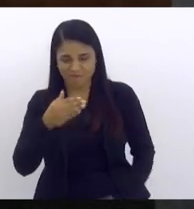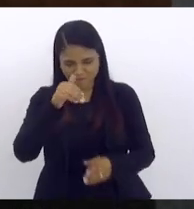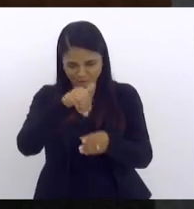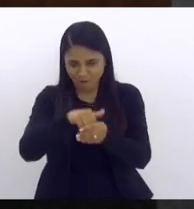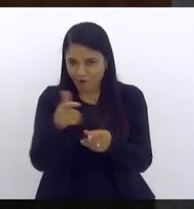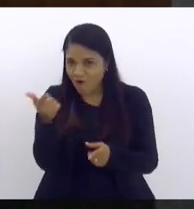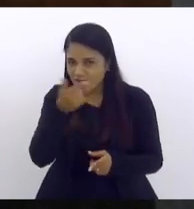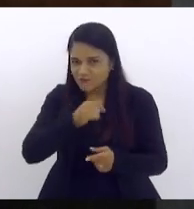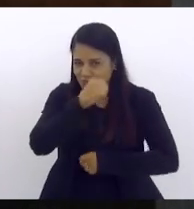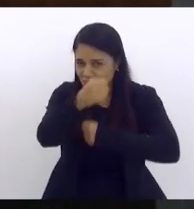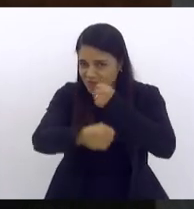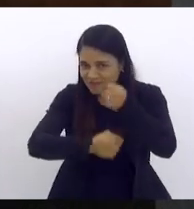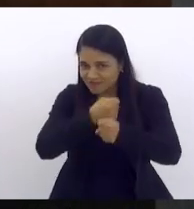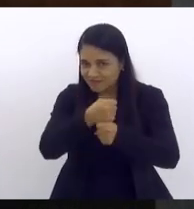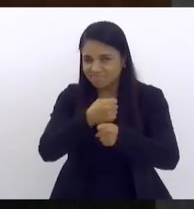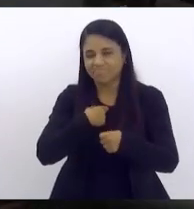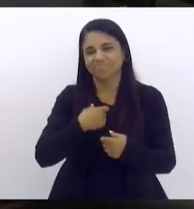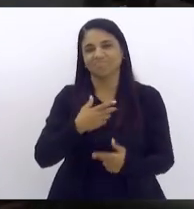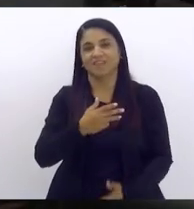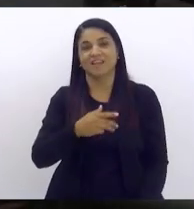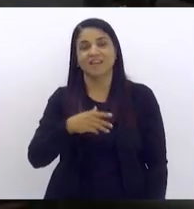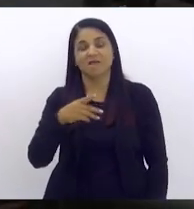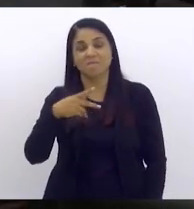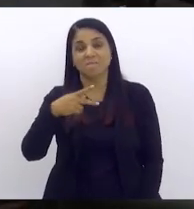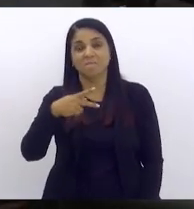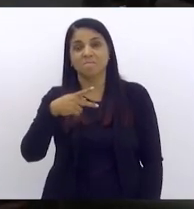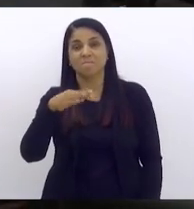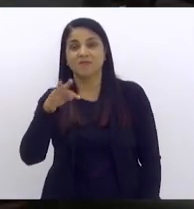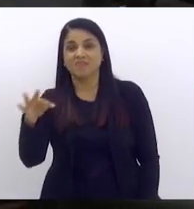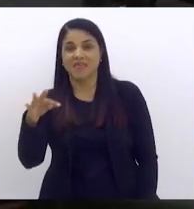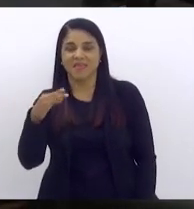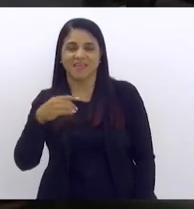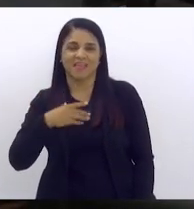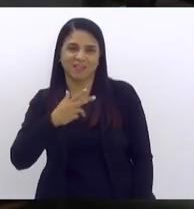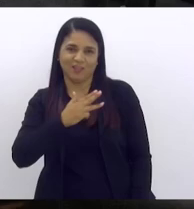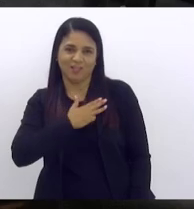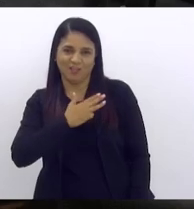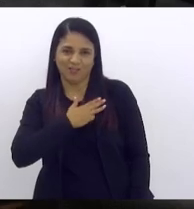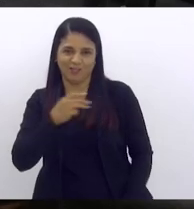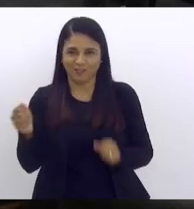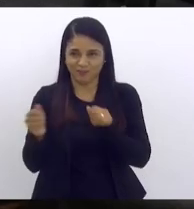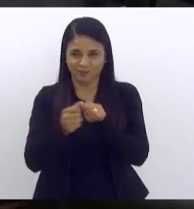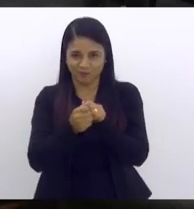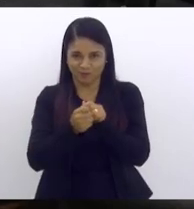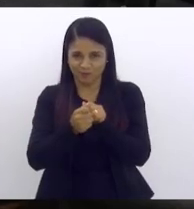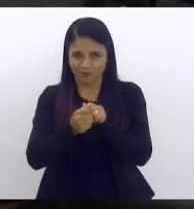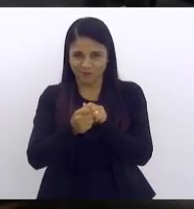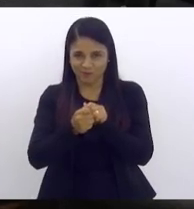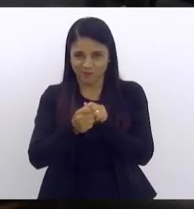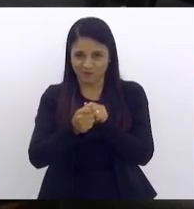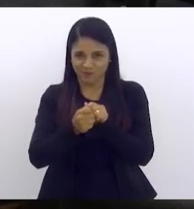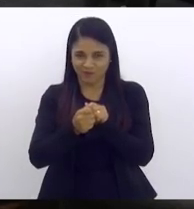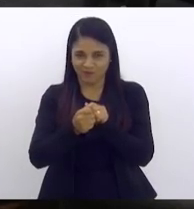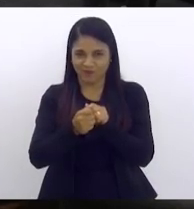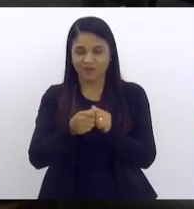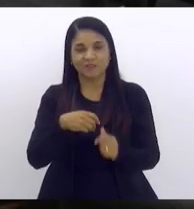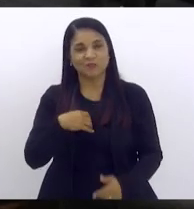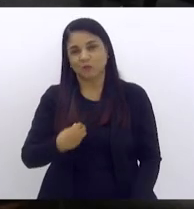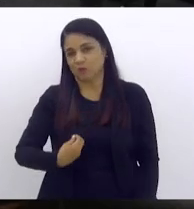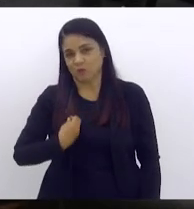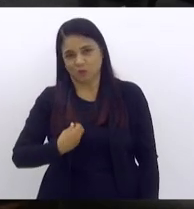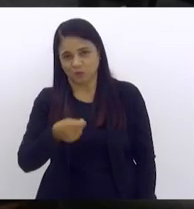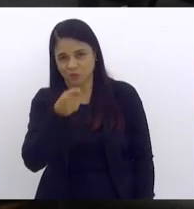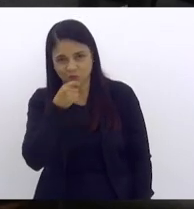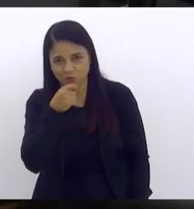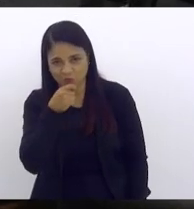um petista do Lula. Muito obrigado. Senhor presidente, petista patriota não existe, assim como não existe